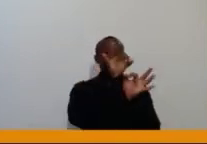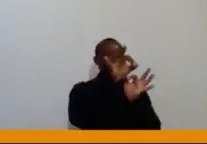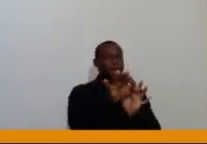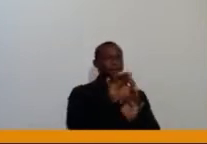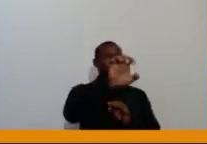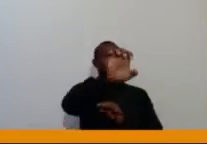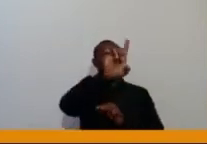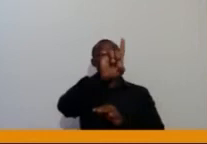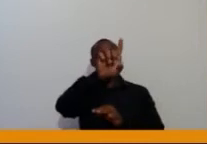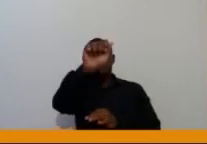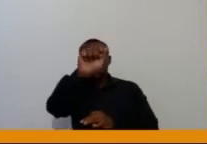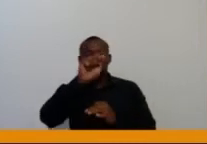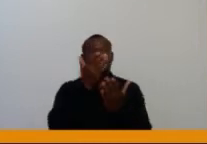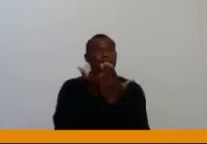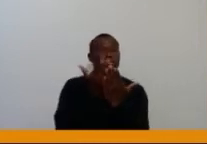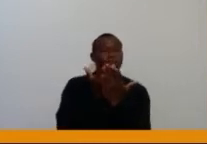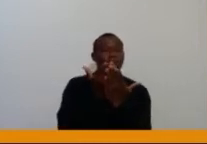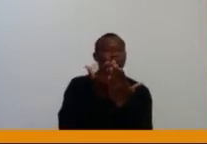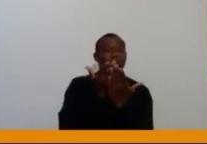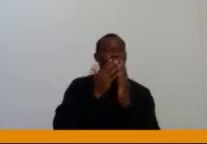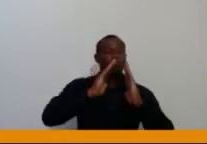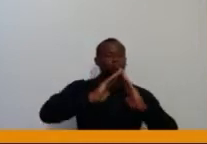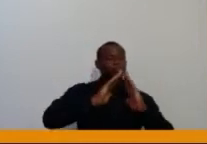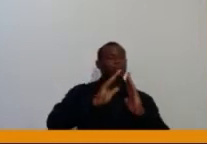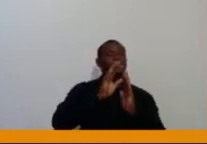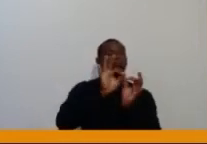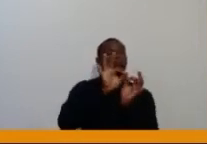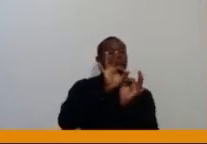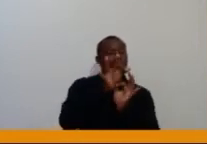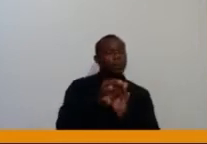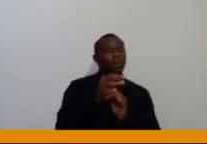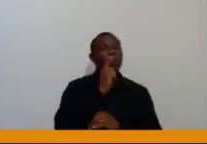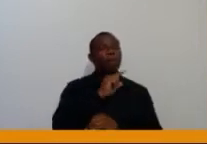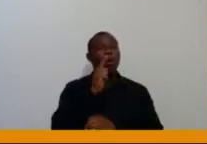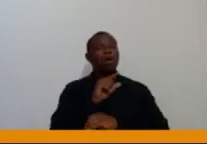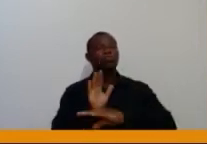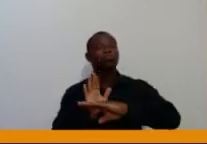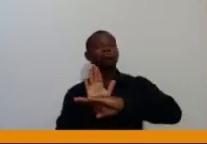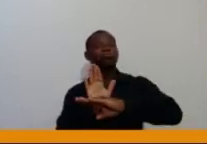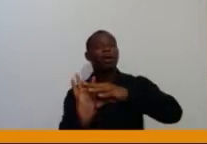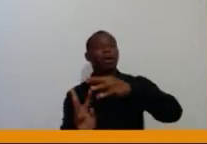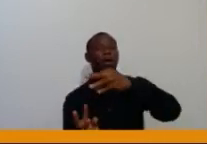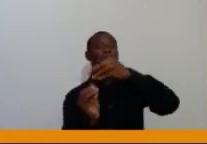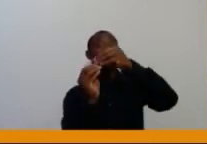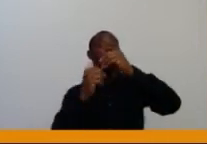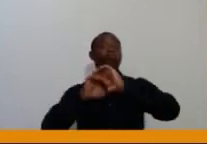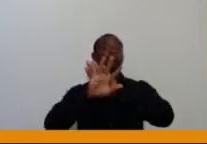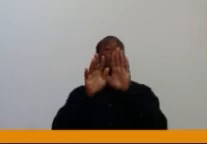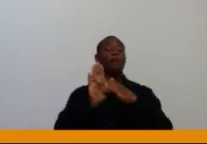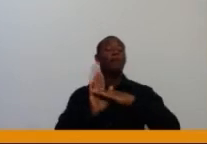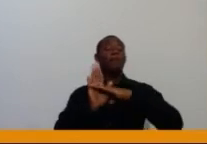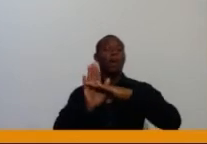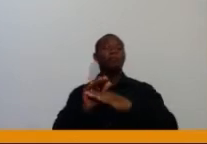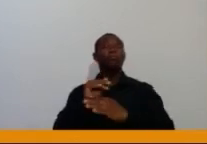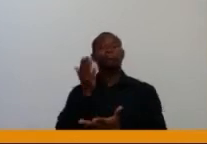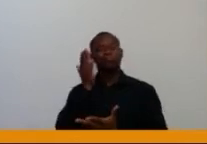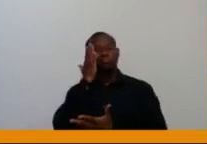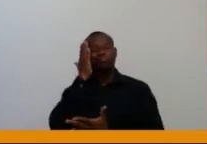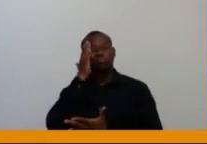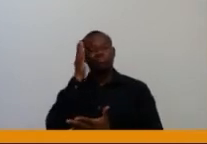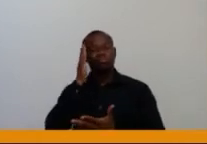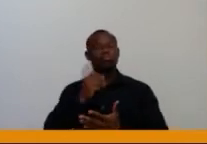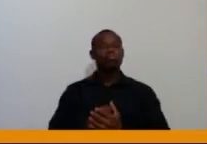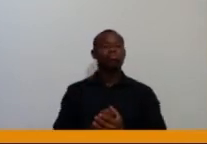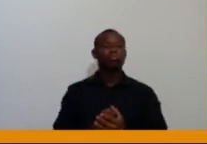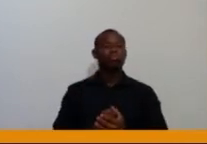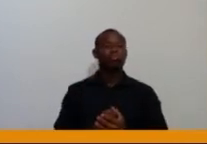possível pode colaborar também. Pode ser um caráter inclusivo. Sim, né, sem dúvida. Também. Né? A gente trazer mais jovens, porque ele